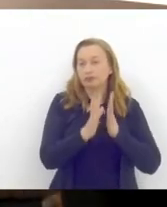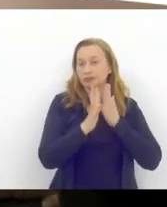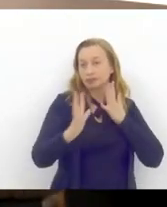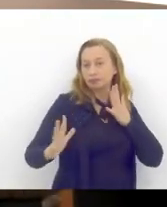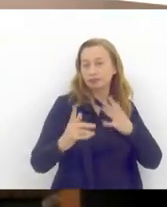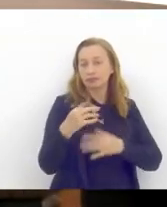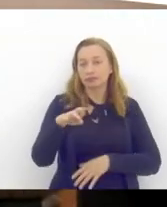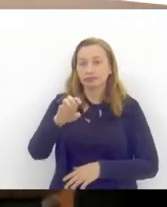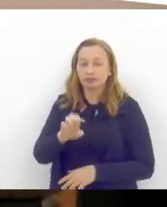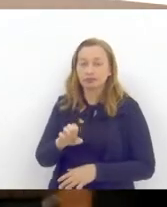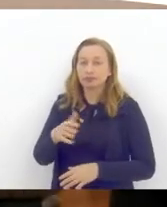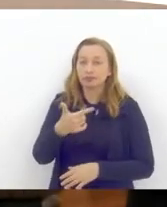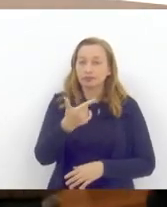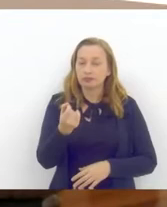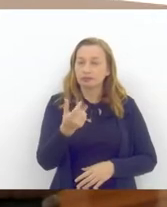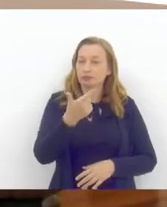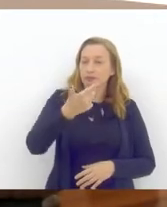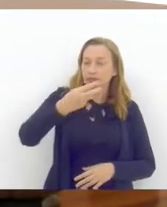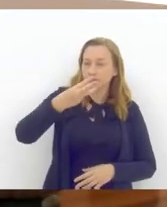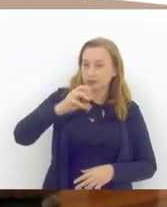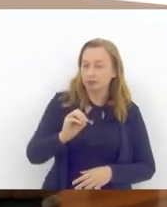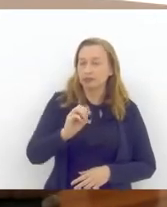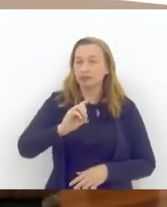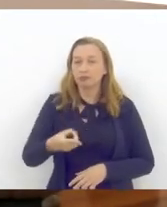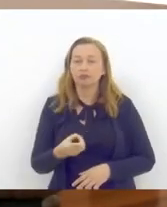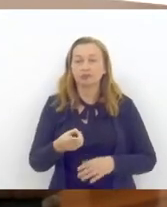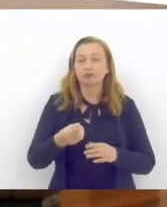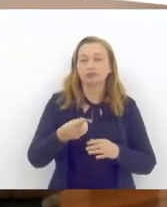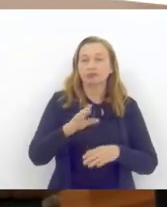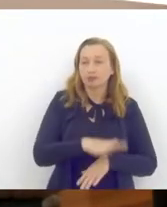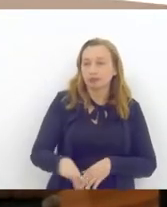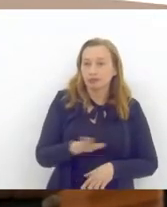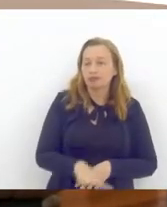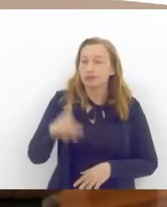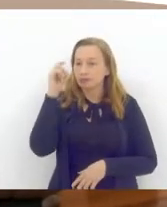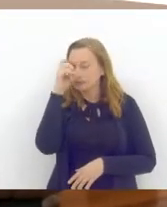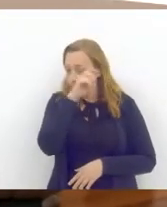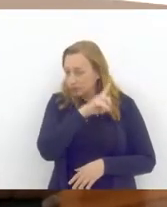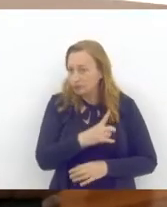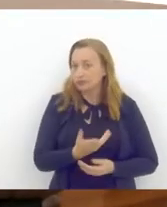30 mil crianças, né, a dificuldade